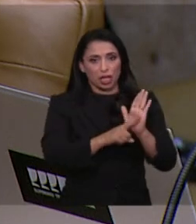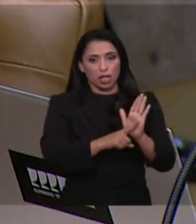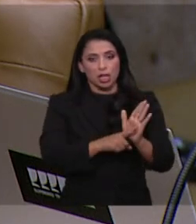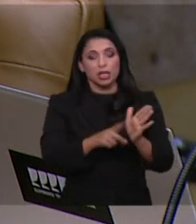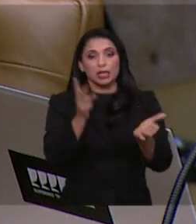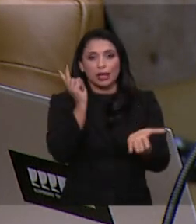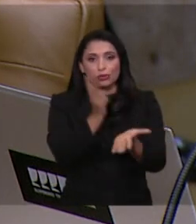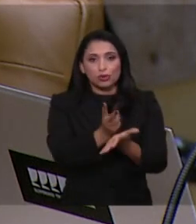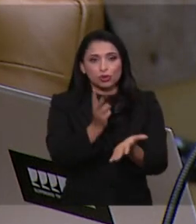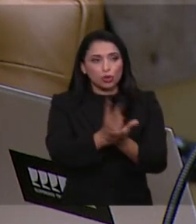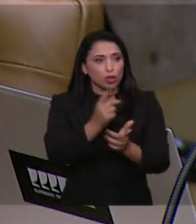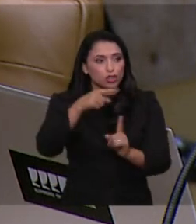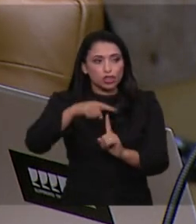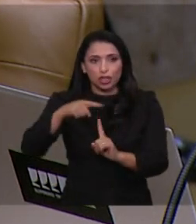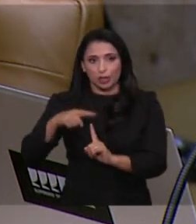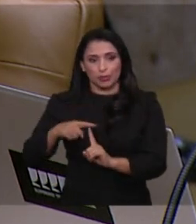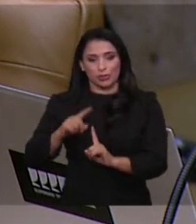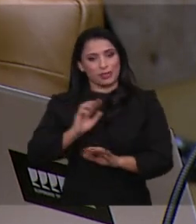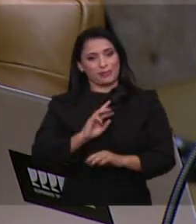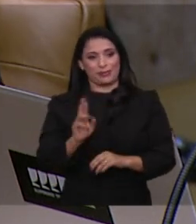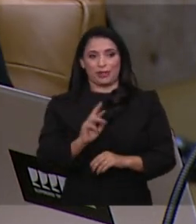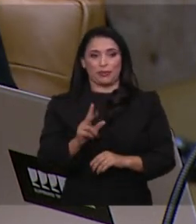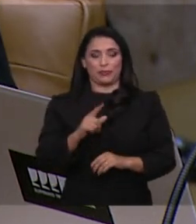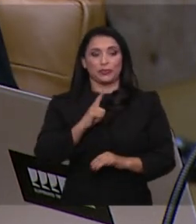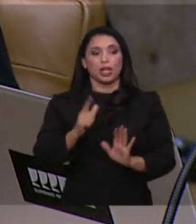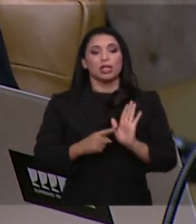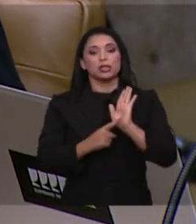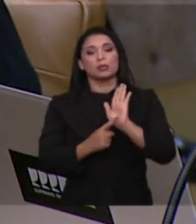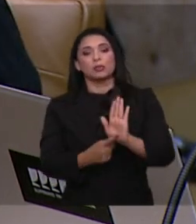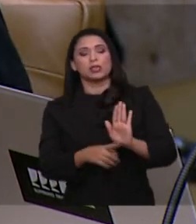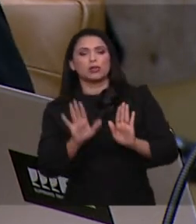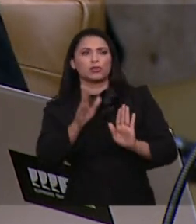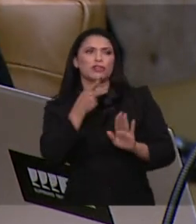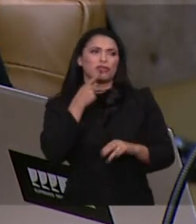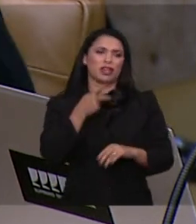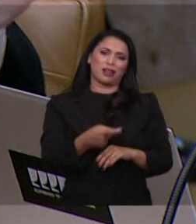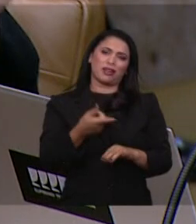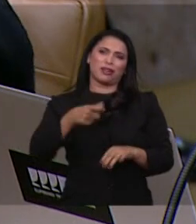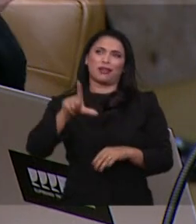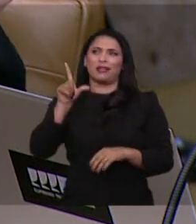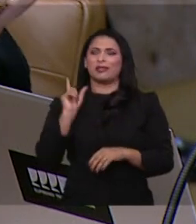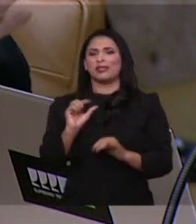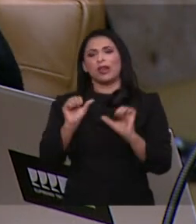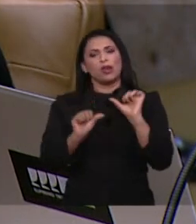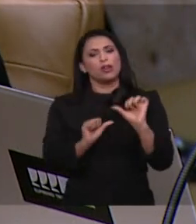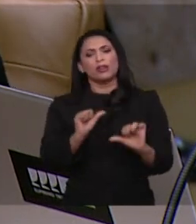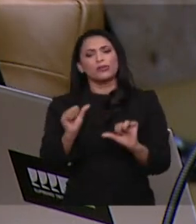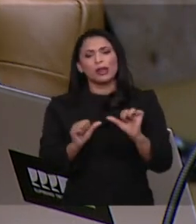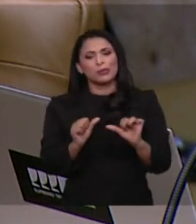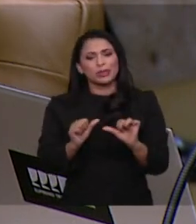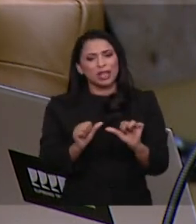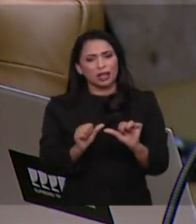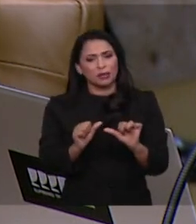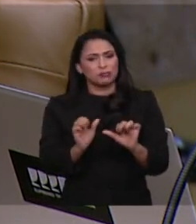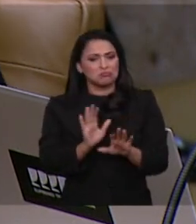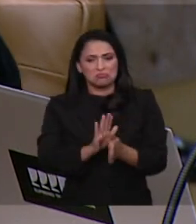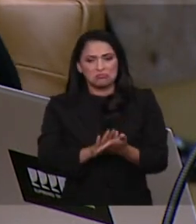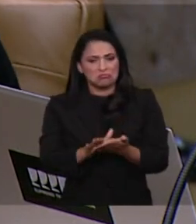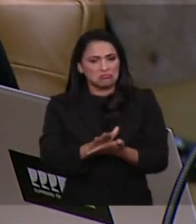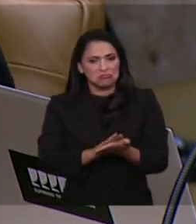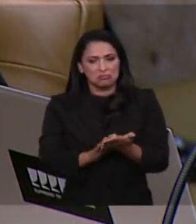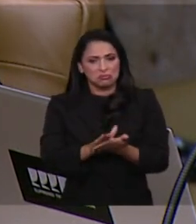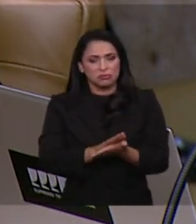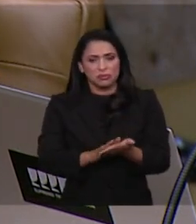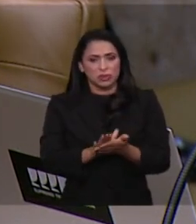autor da proposição apresentada é expresso. Então, como eu disse no início, e isso não muda nada no raciocínio, que